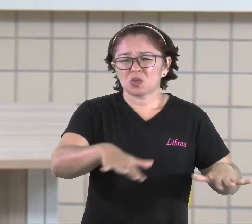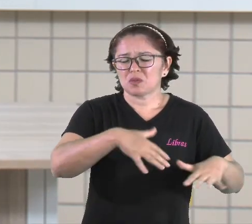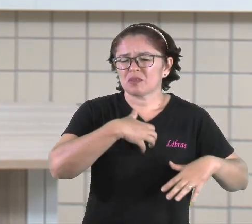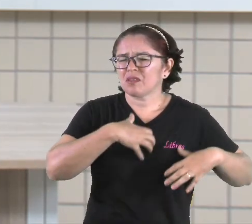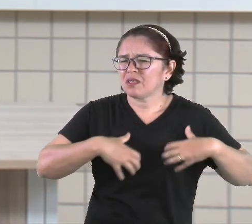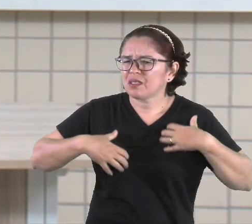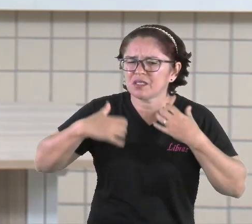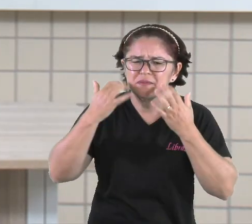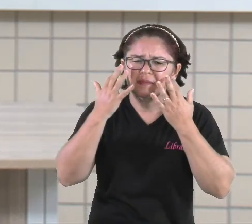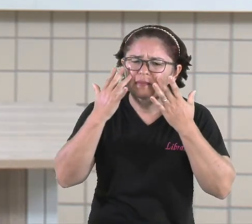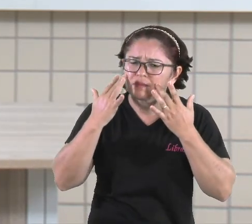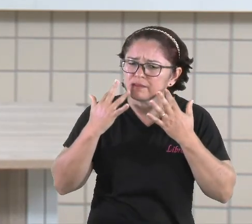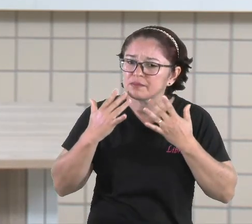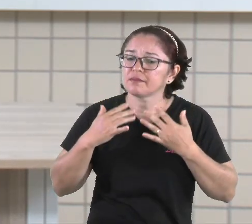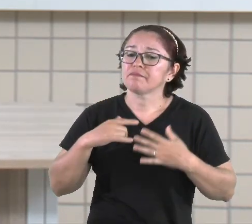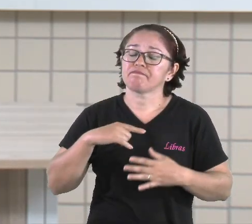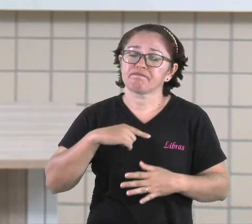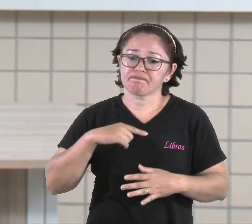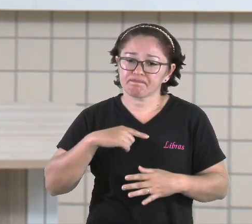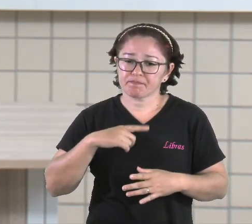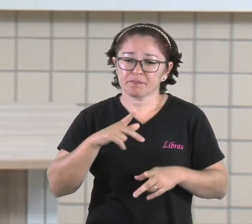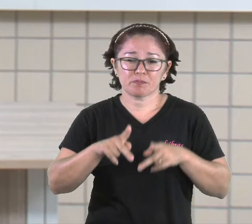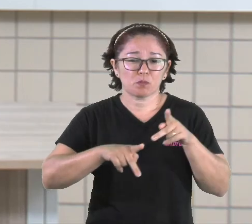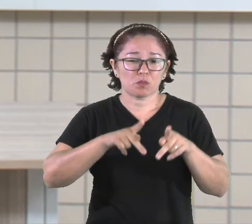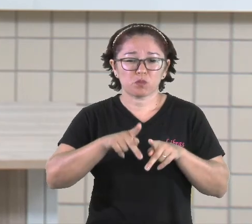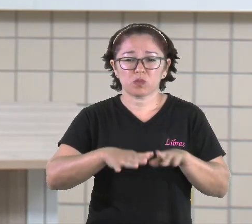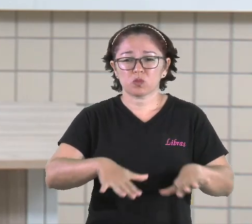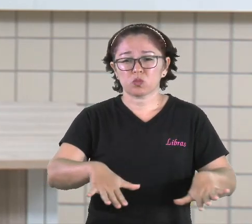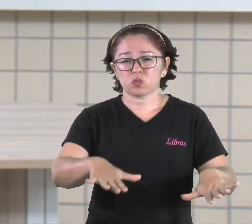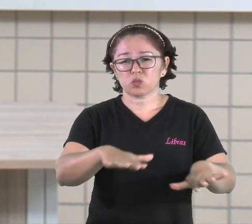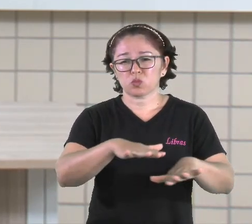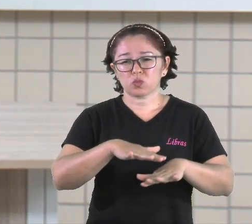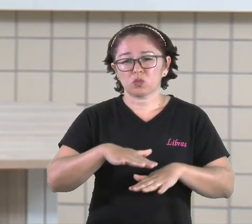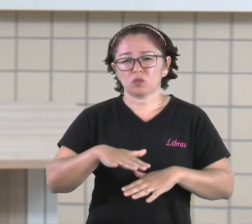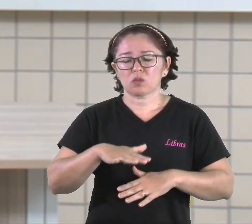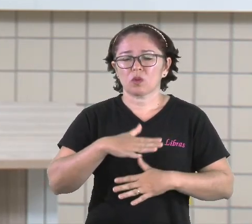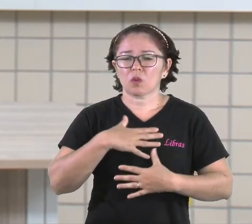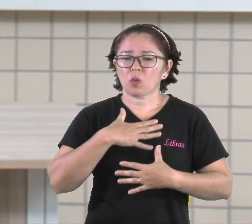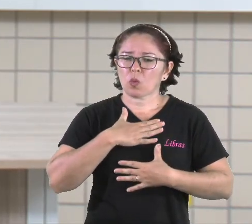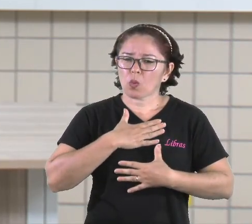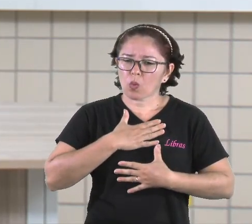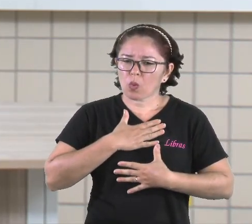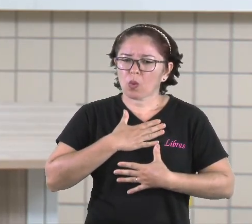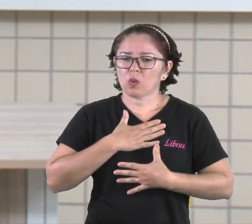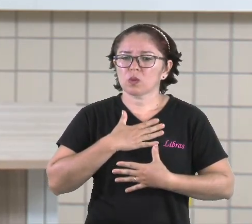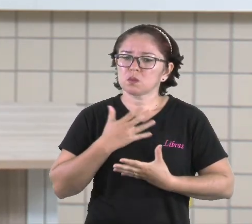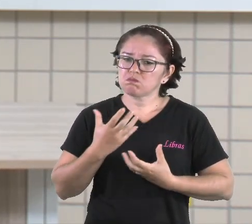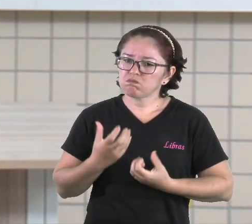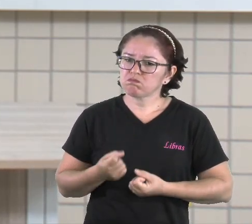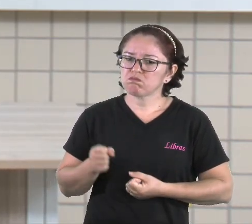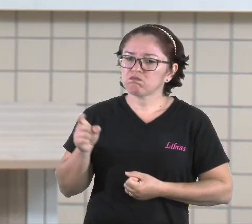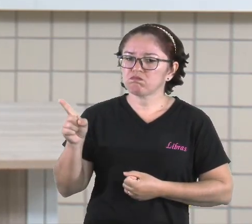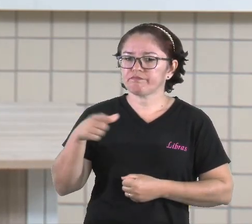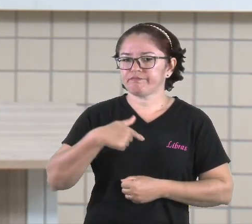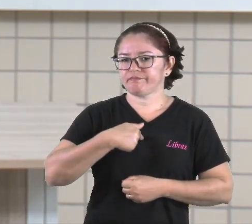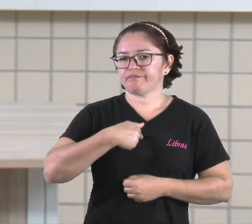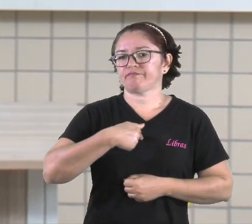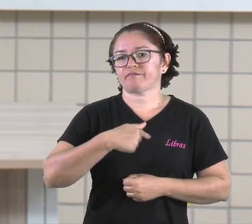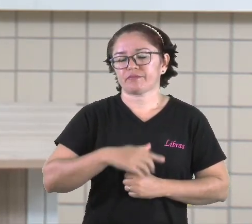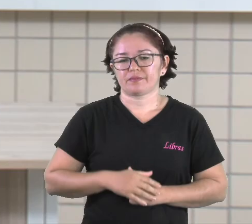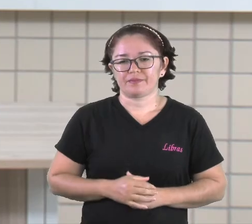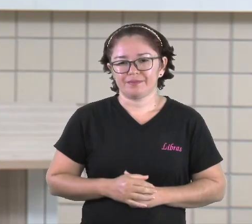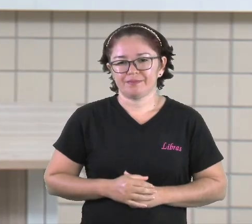morte, porque a população brasileira ainda estava ali ao lado de Vargas. Muito